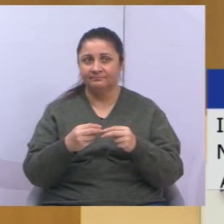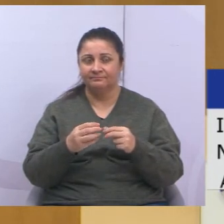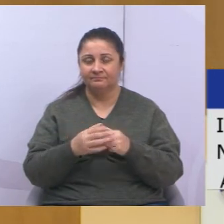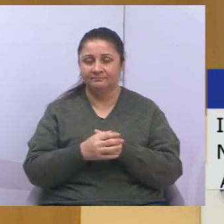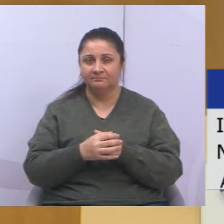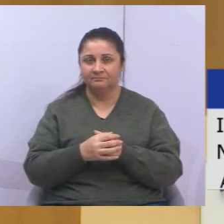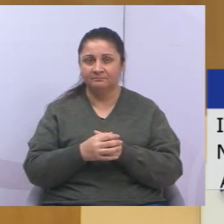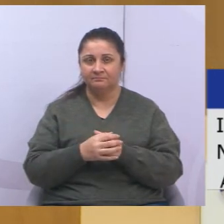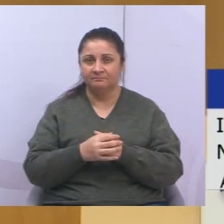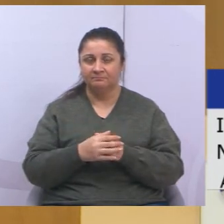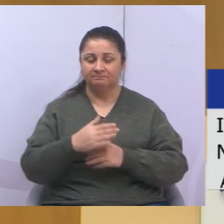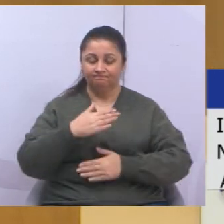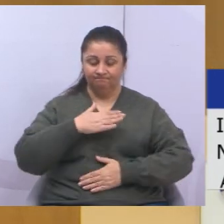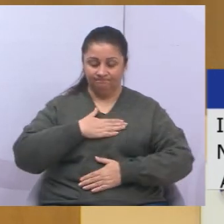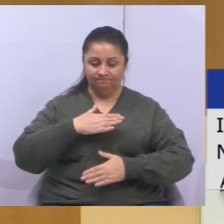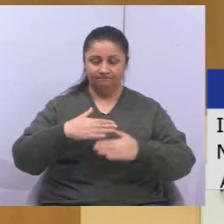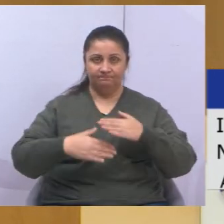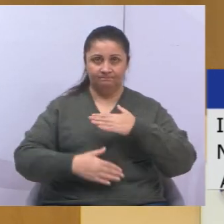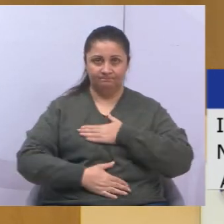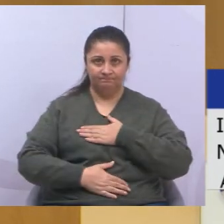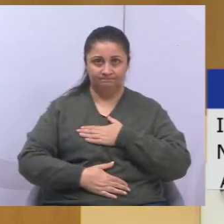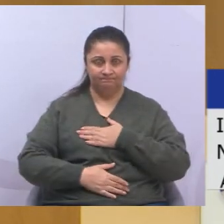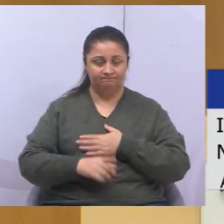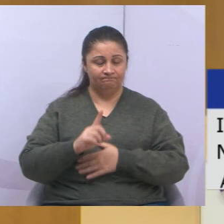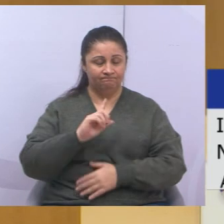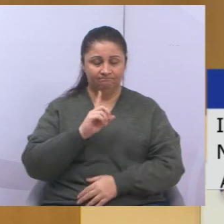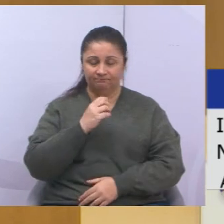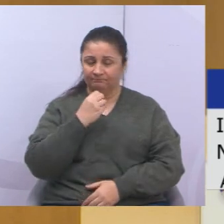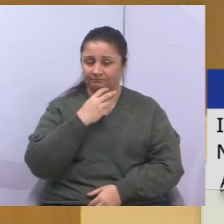por corpo, não faz bem.